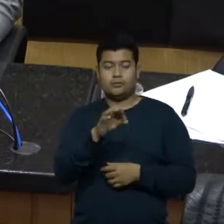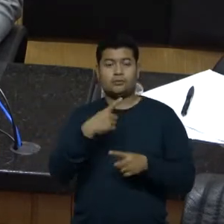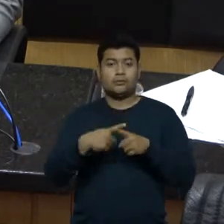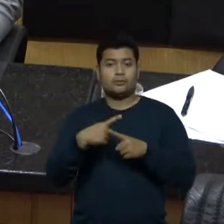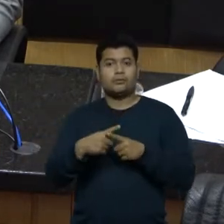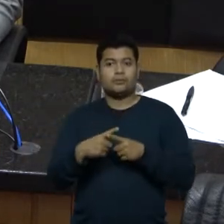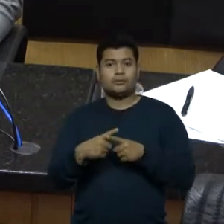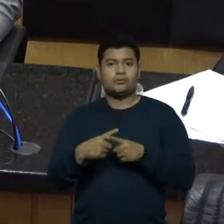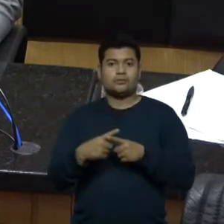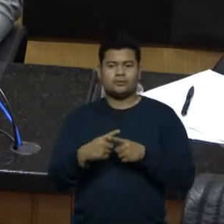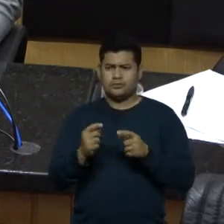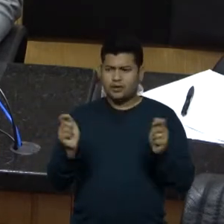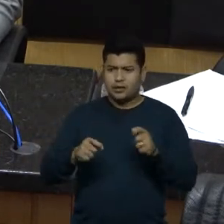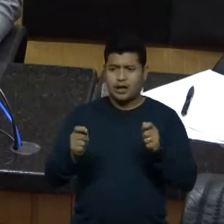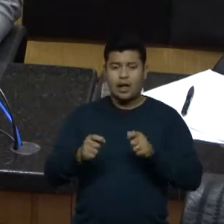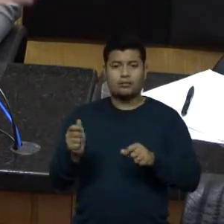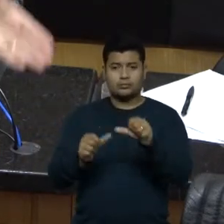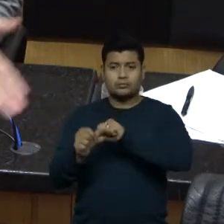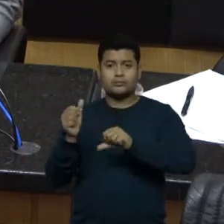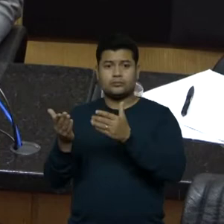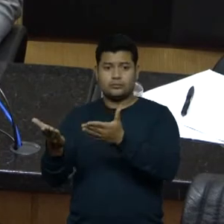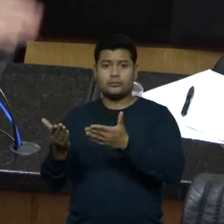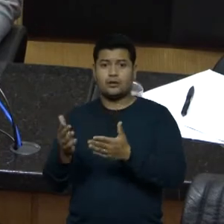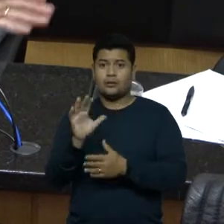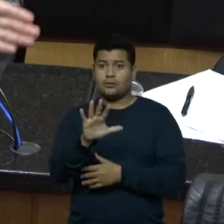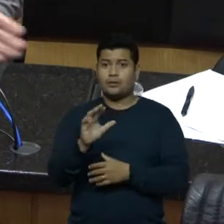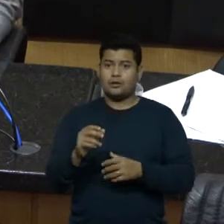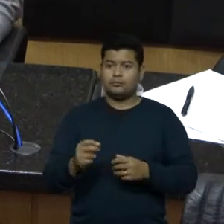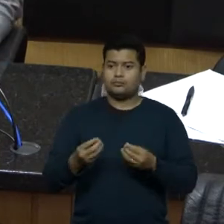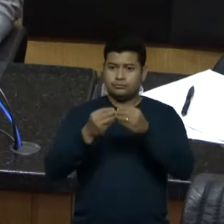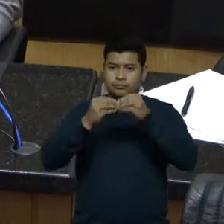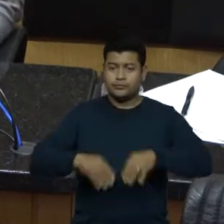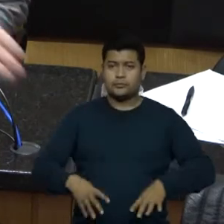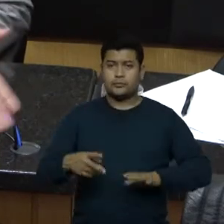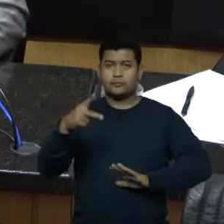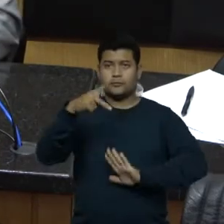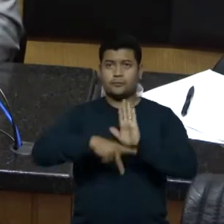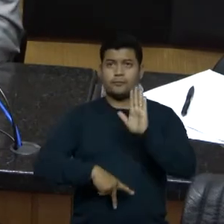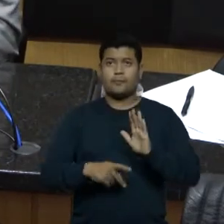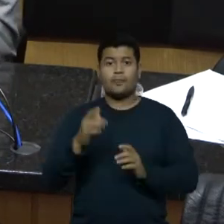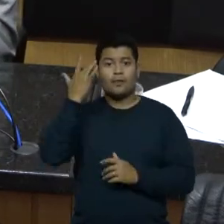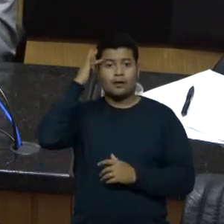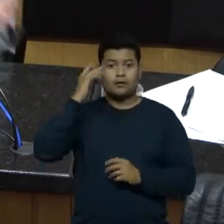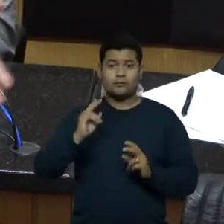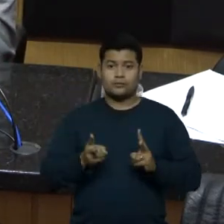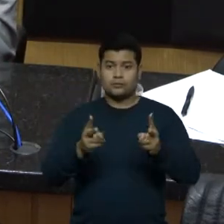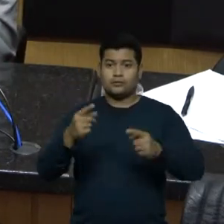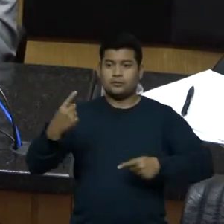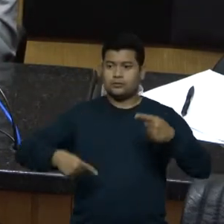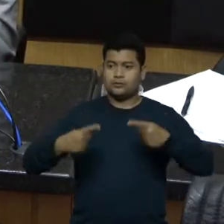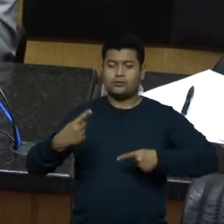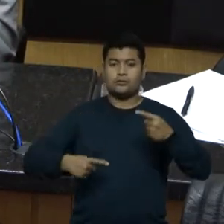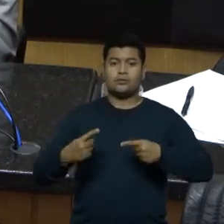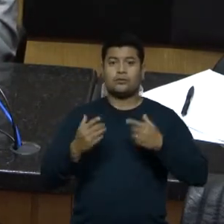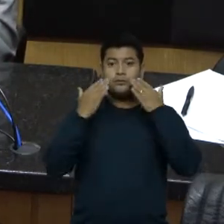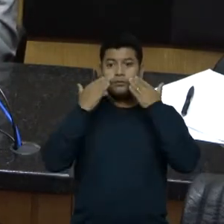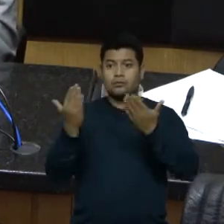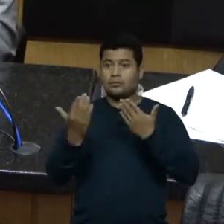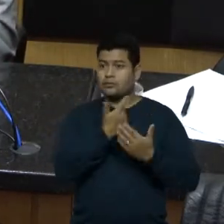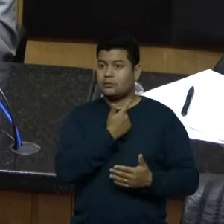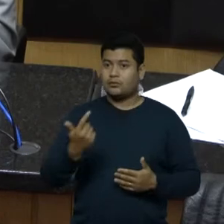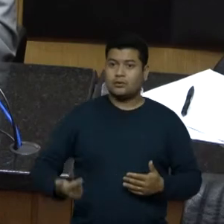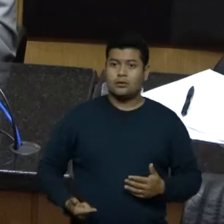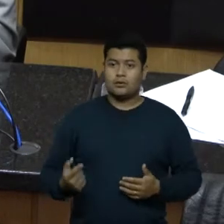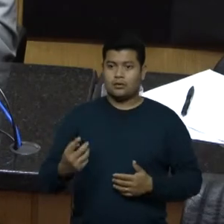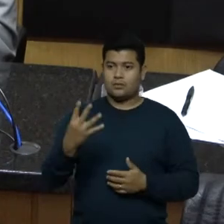4 É mas não vamos prejudicar o projeto em função disso acho que dá para continuar discutindo e mostrar o governo que esse